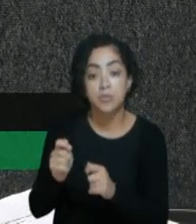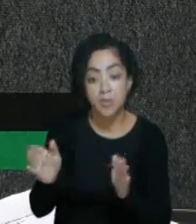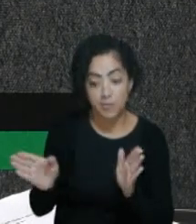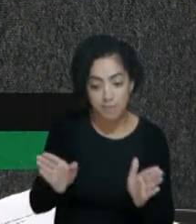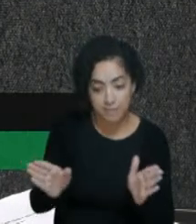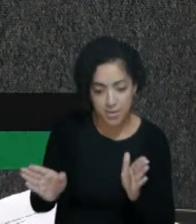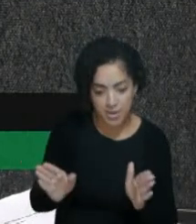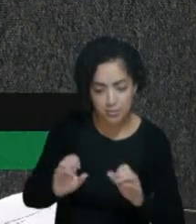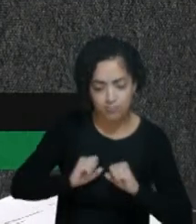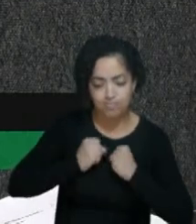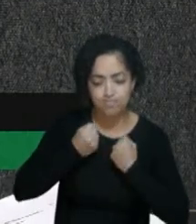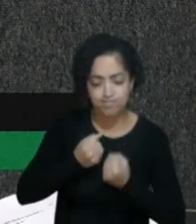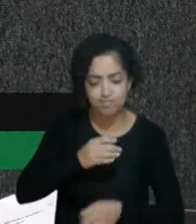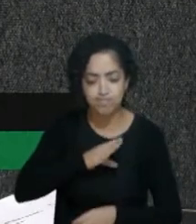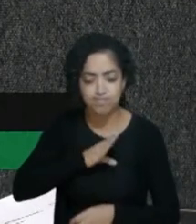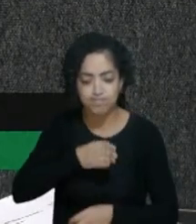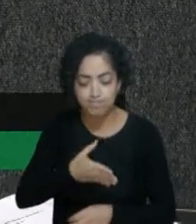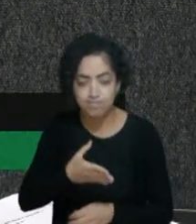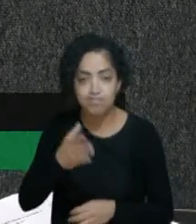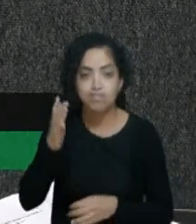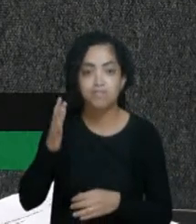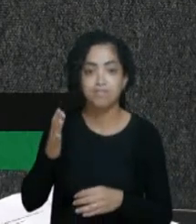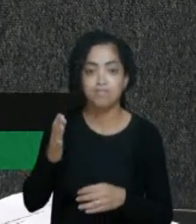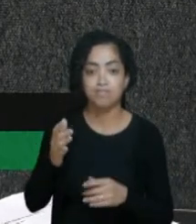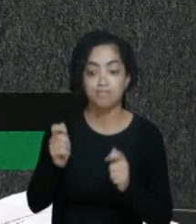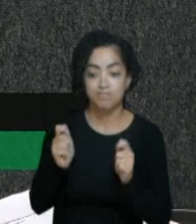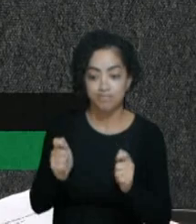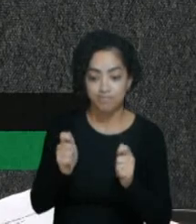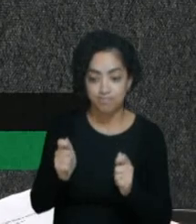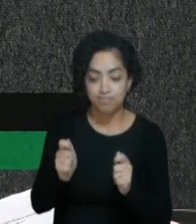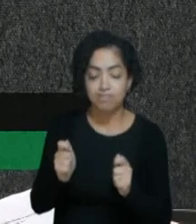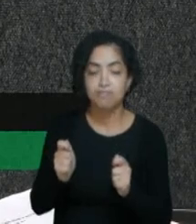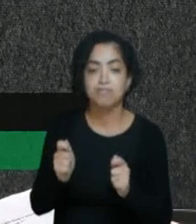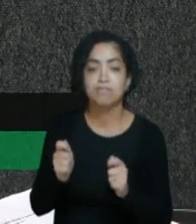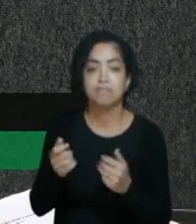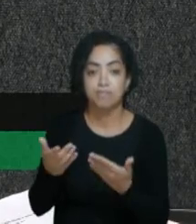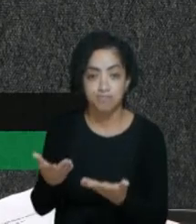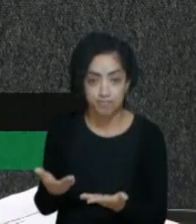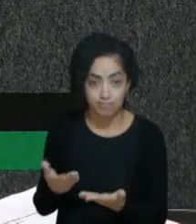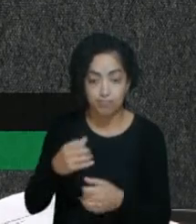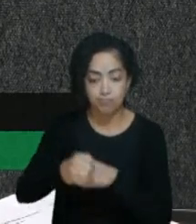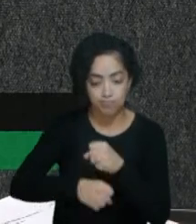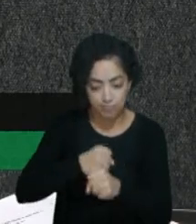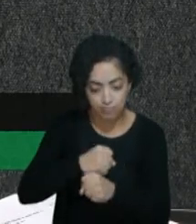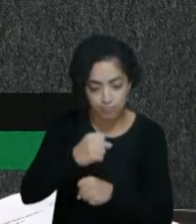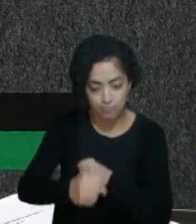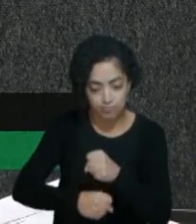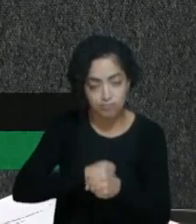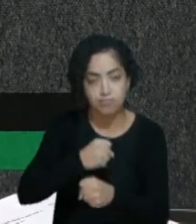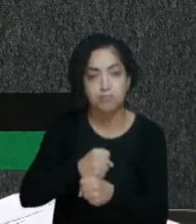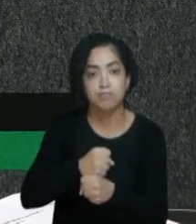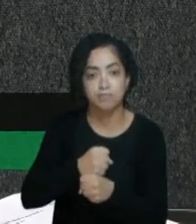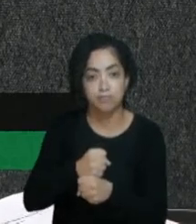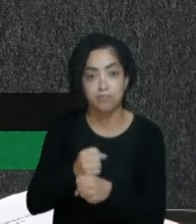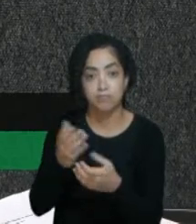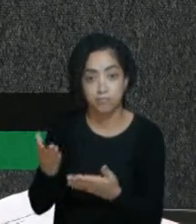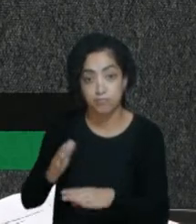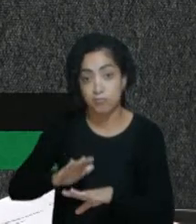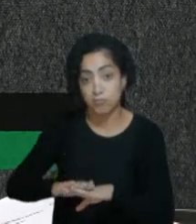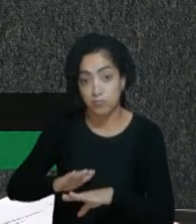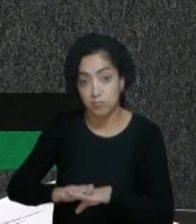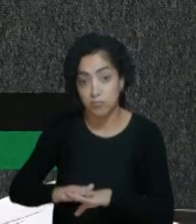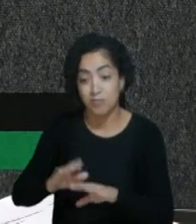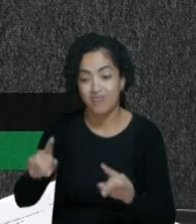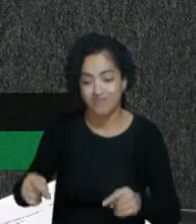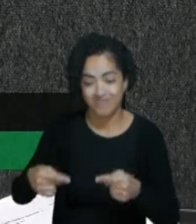determinação coragem e a esperança Da continuidade farta da safra já que a ano após anos os pescadores artesanais vem